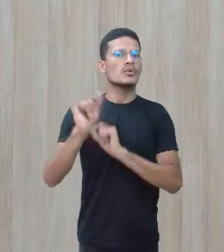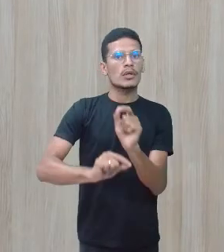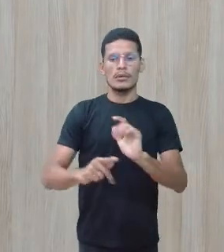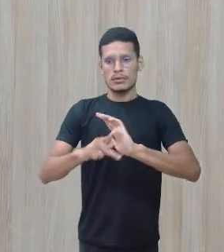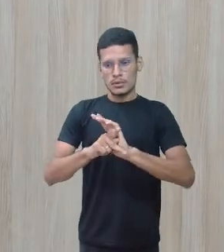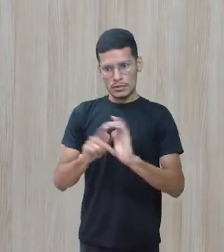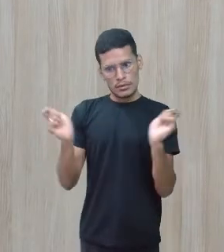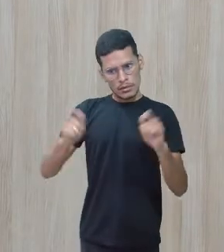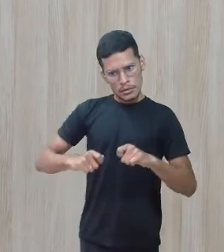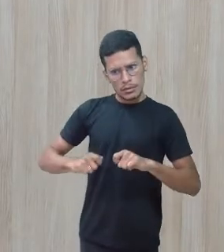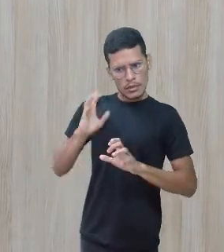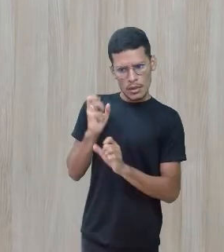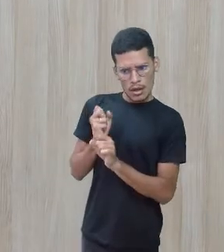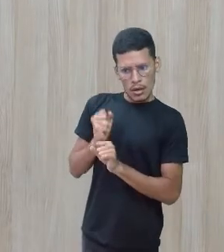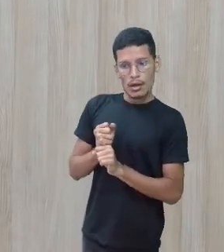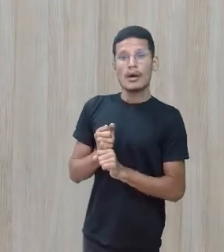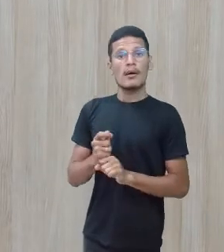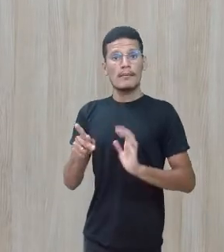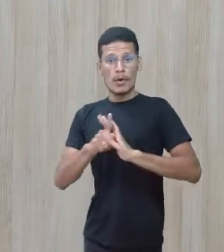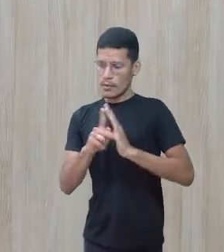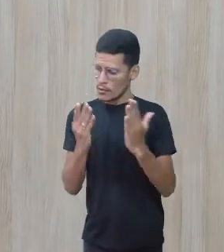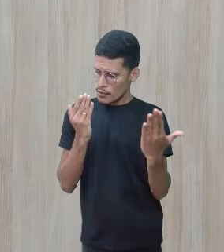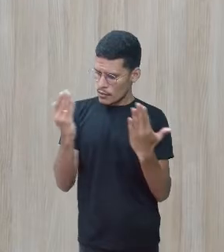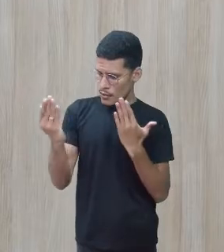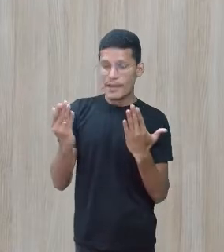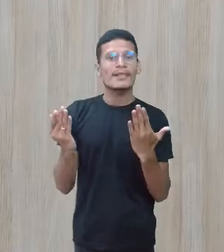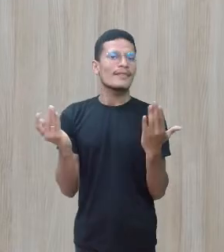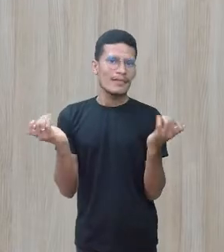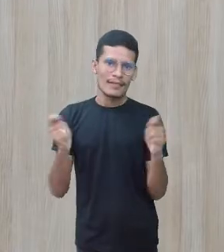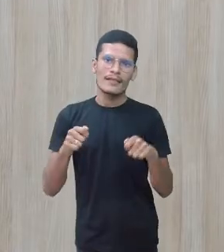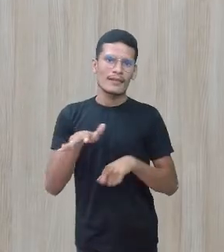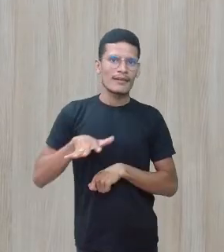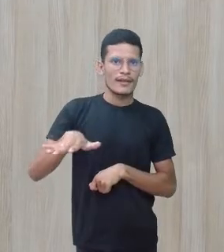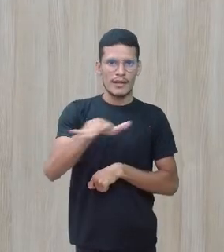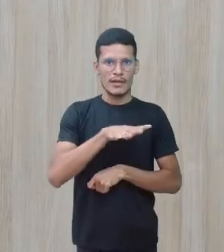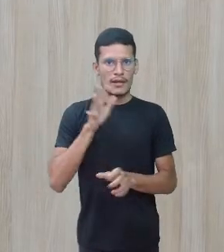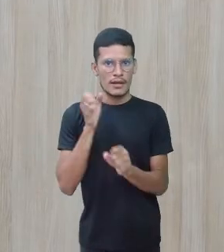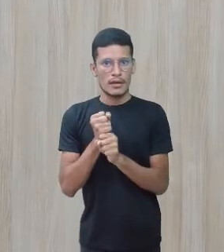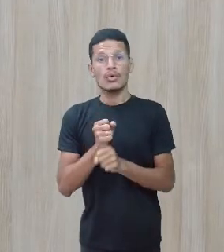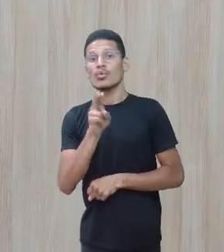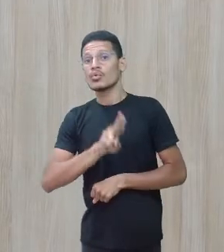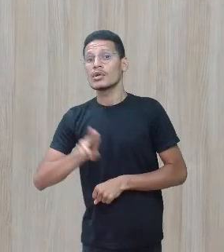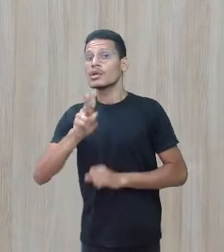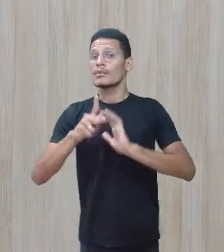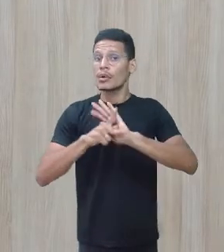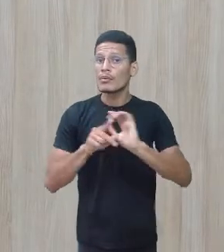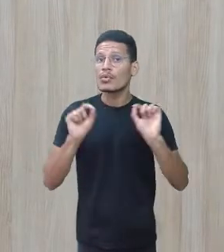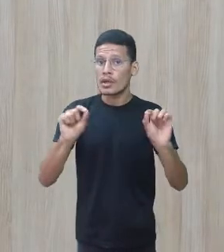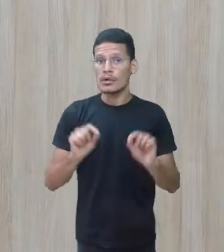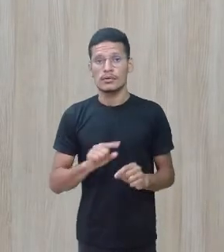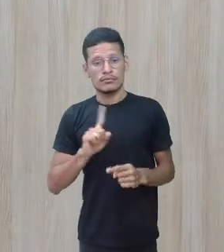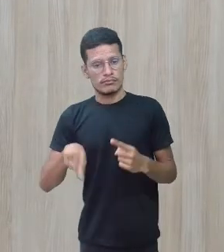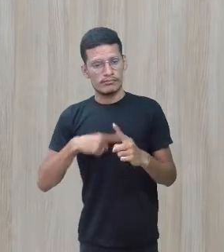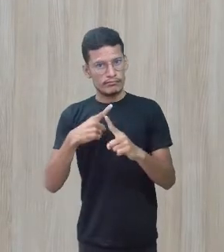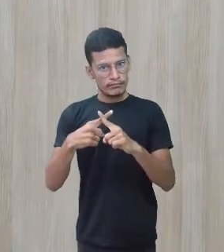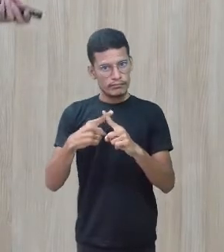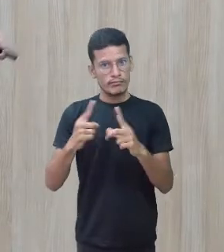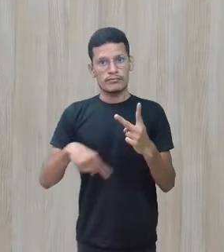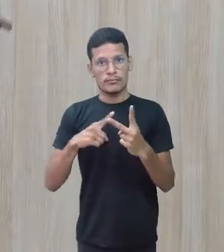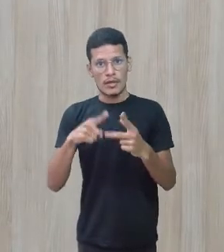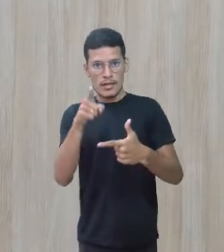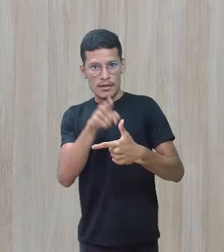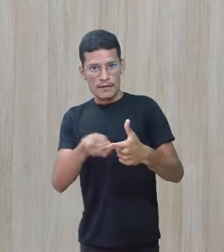além dessa comparação, uma maneira através do cálculo, tá certo? Utilizando essa ideia de multiplicar ou dividir